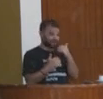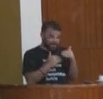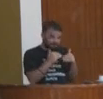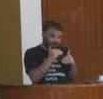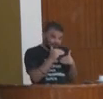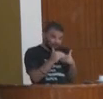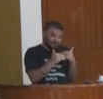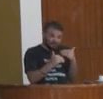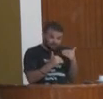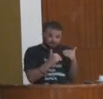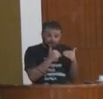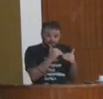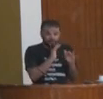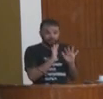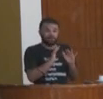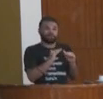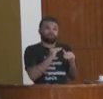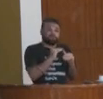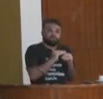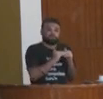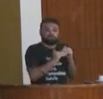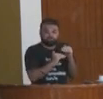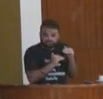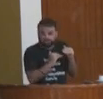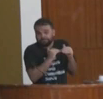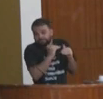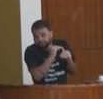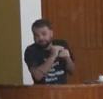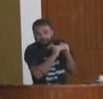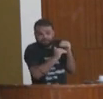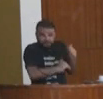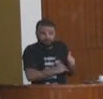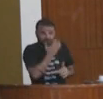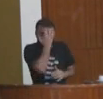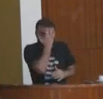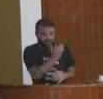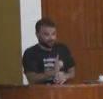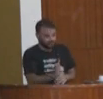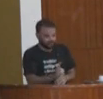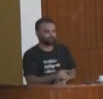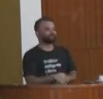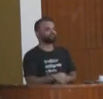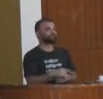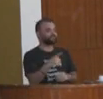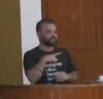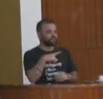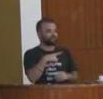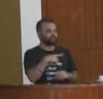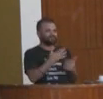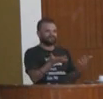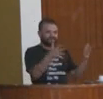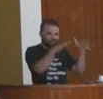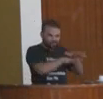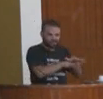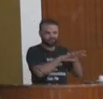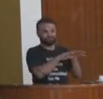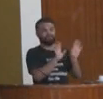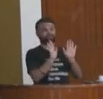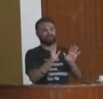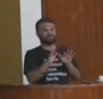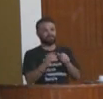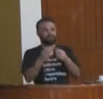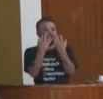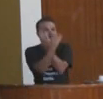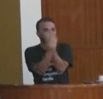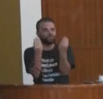Então, nós temos diversas defesas hoje da educação inclusiva e nós temos ainda pessoas que não entendem a maneira,